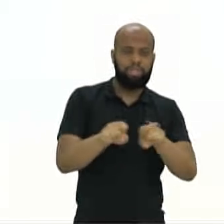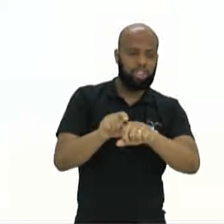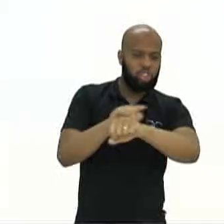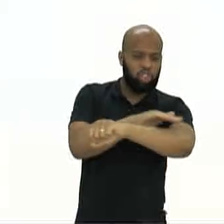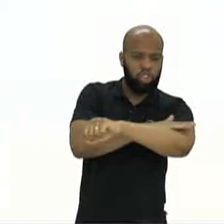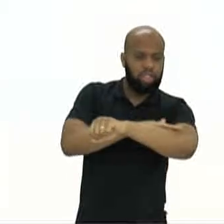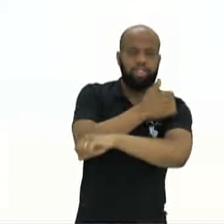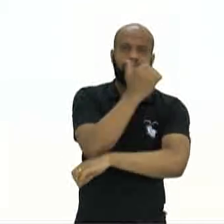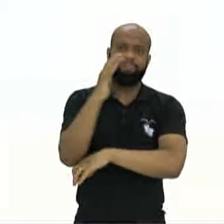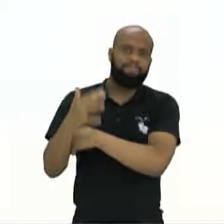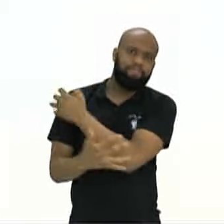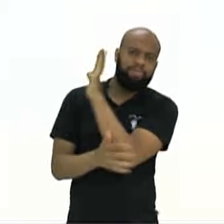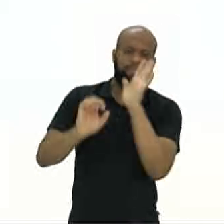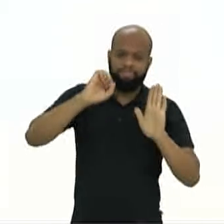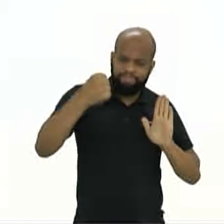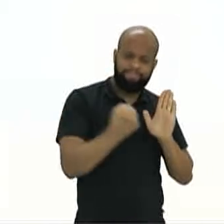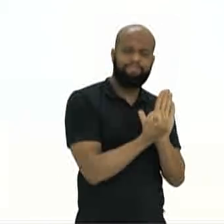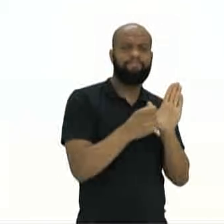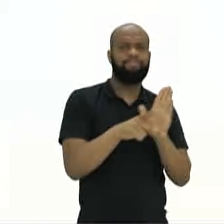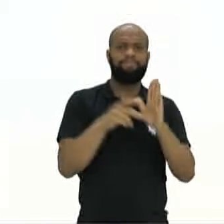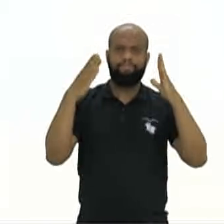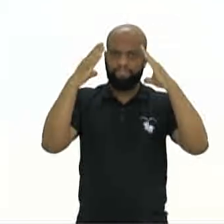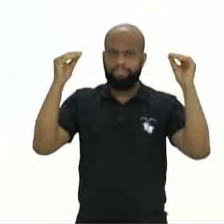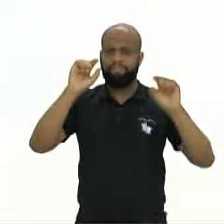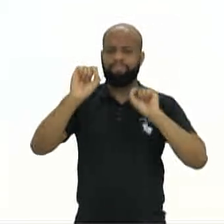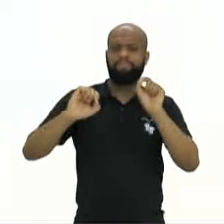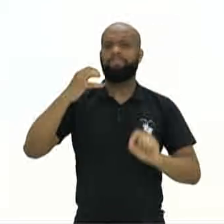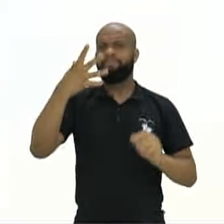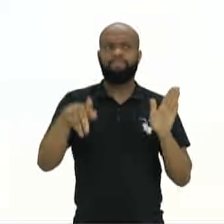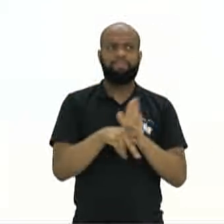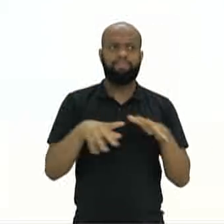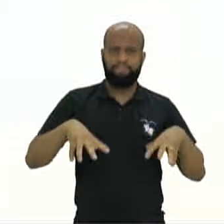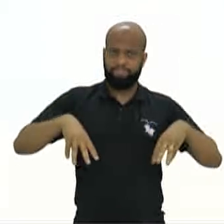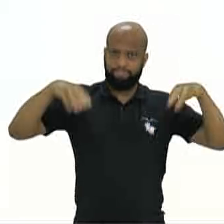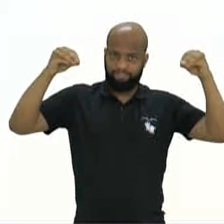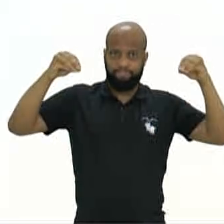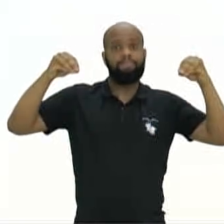uma modernização trazida pelos holandeses. Professor, o que aconteceu com o Palácio Friburgo?